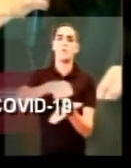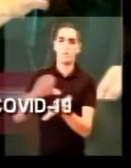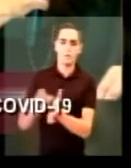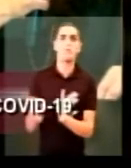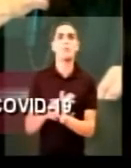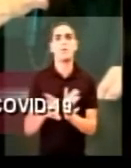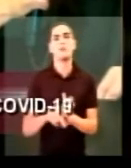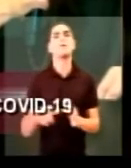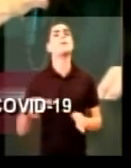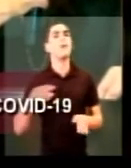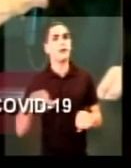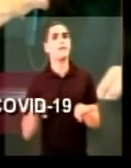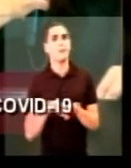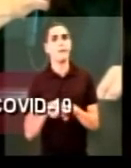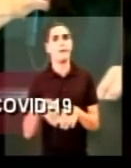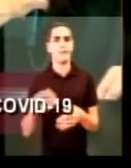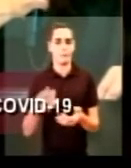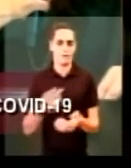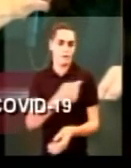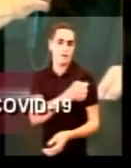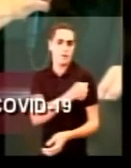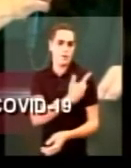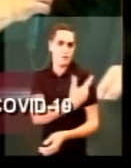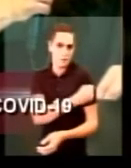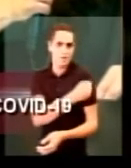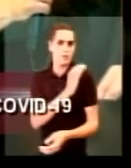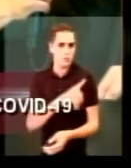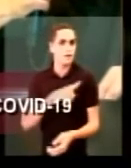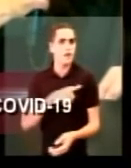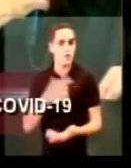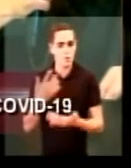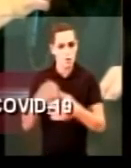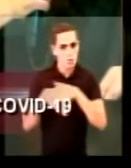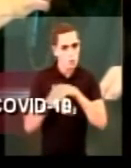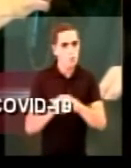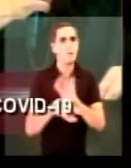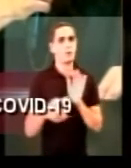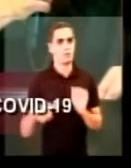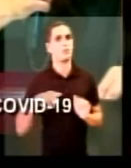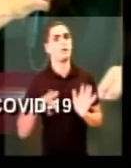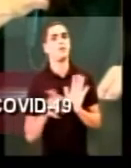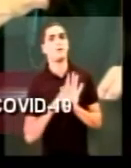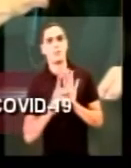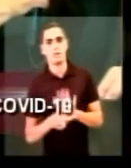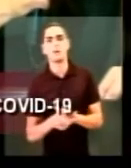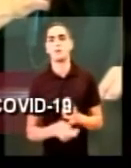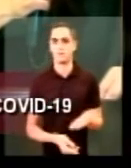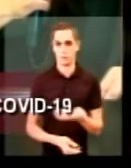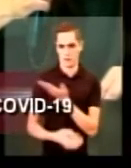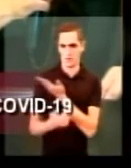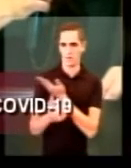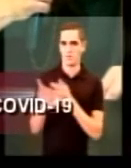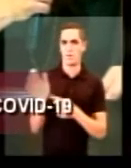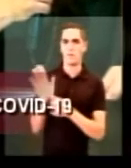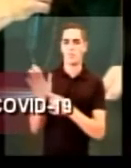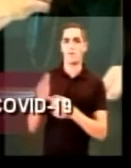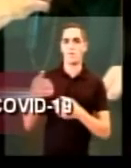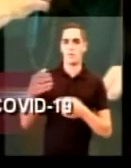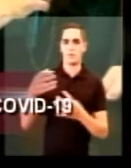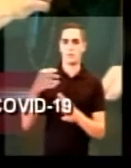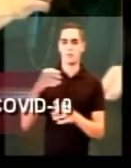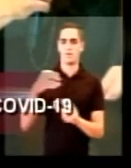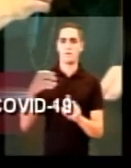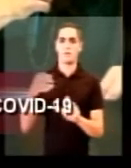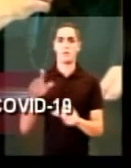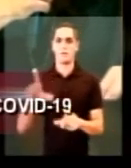de vacinação e esses pontos de vacinação, 94 mil seringas e 188 mil agulhas. As agulhas muitas vezes com uma quantidade